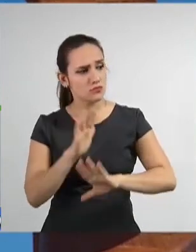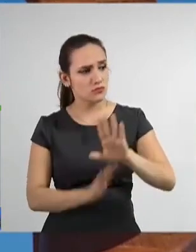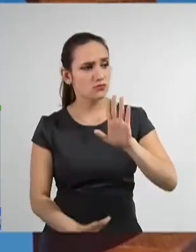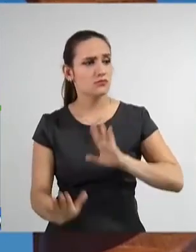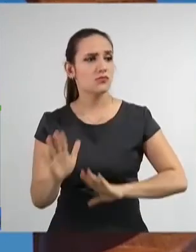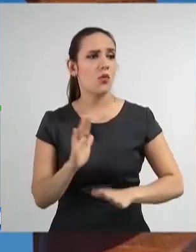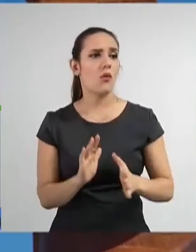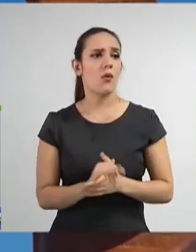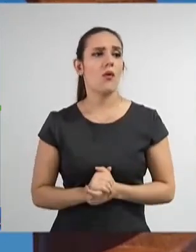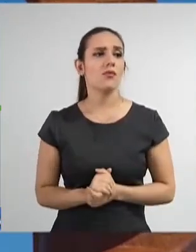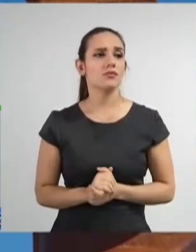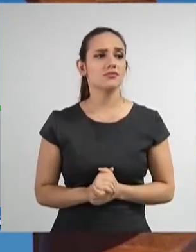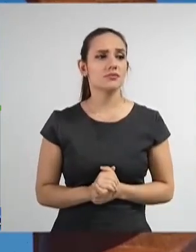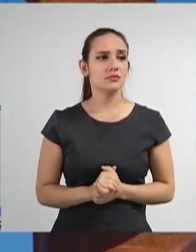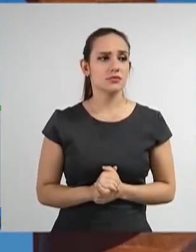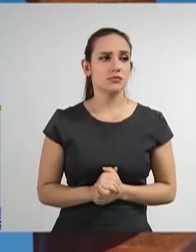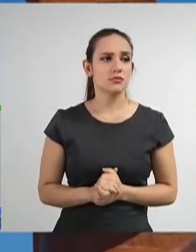com